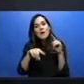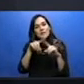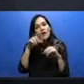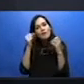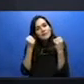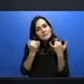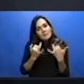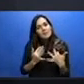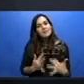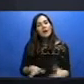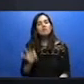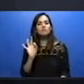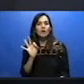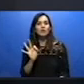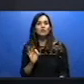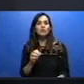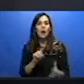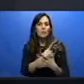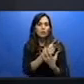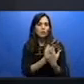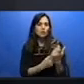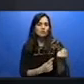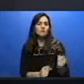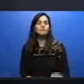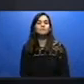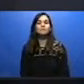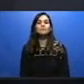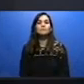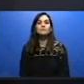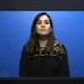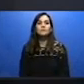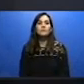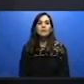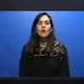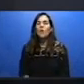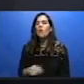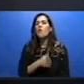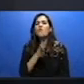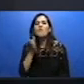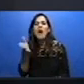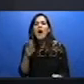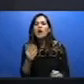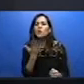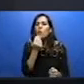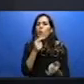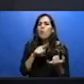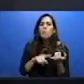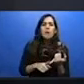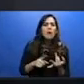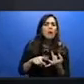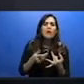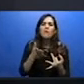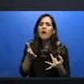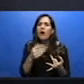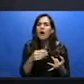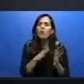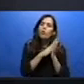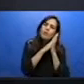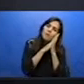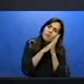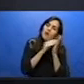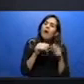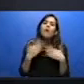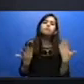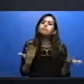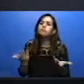Primeiro você fala um pouquinho de Barretos, depois você pode fazer um roteiro dia a dia, onde ir, onde comer, né, dar sugestões, como